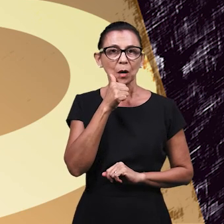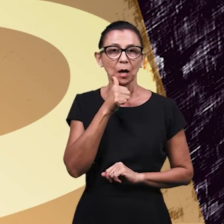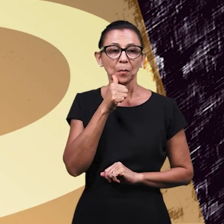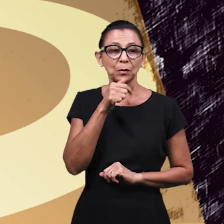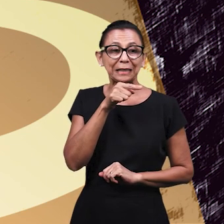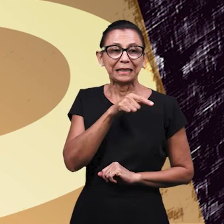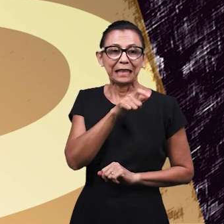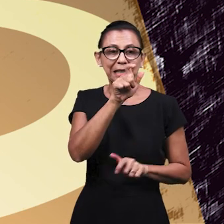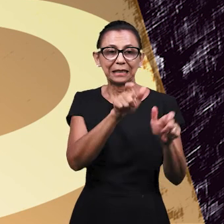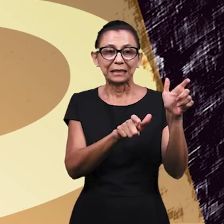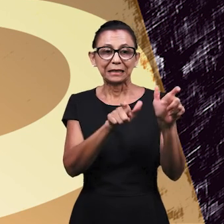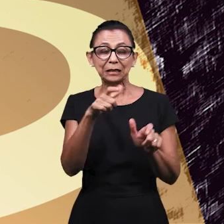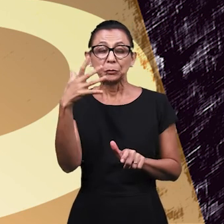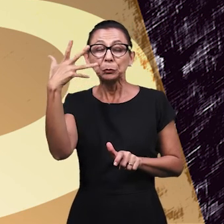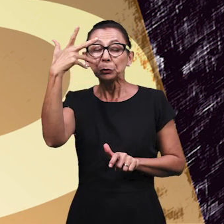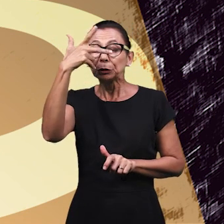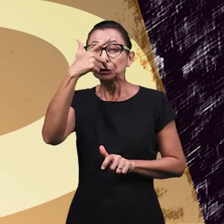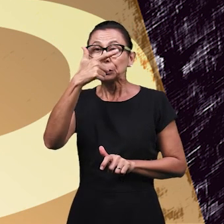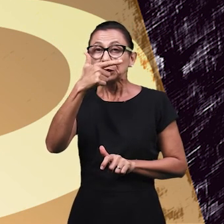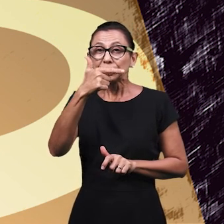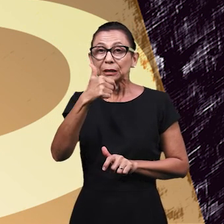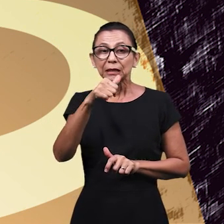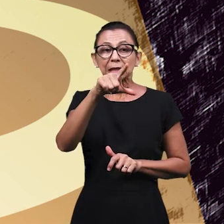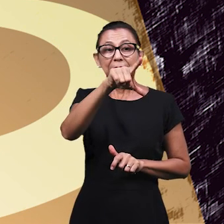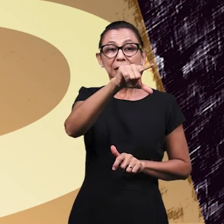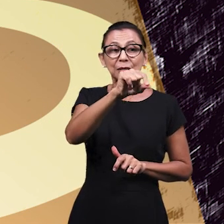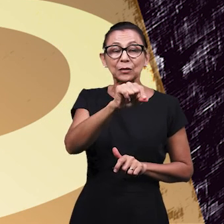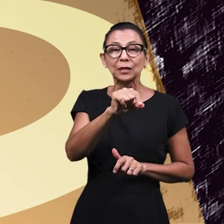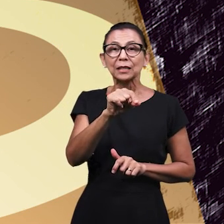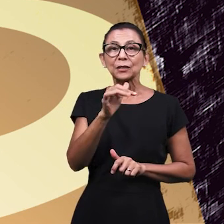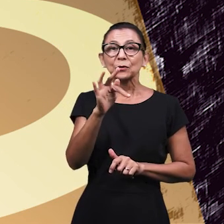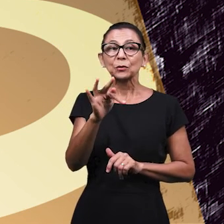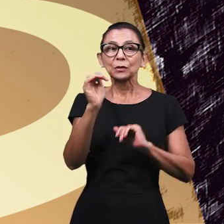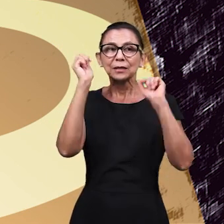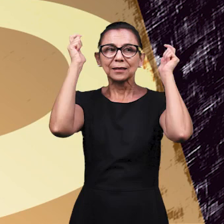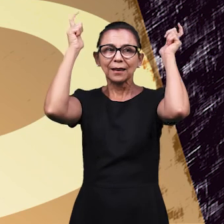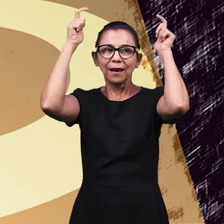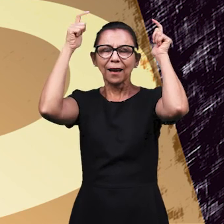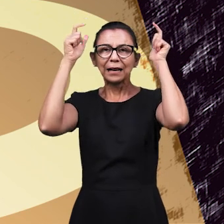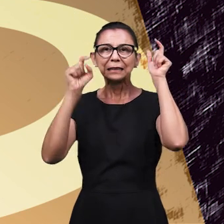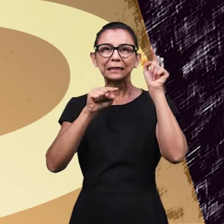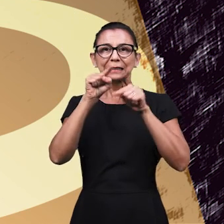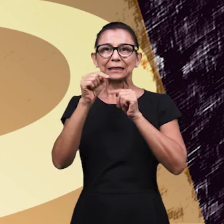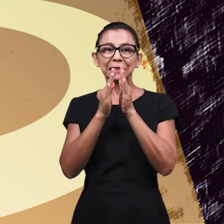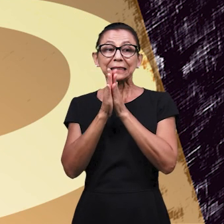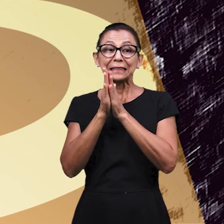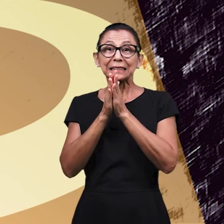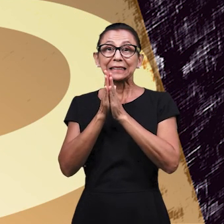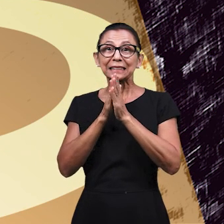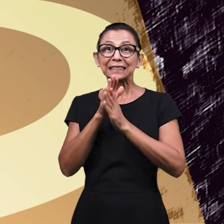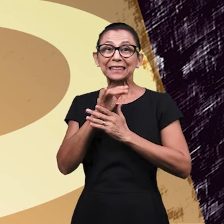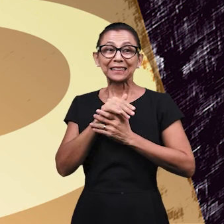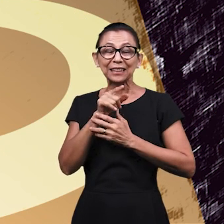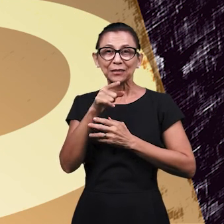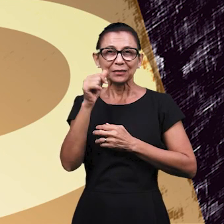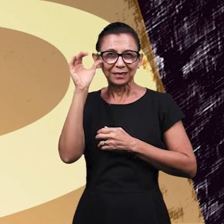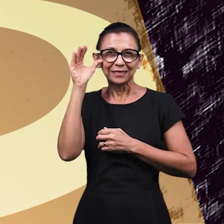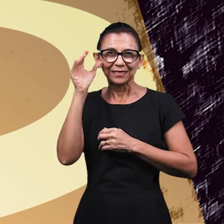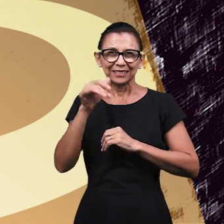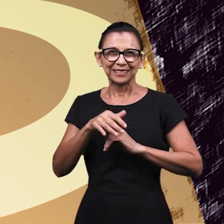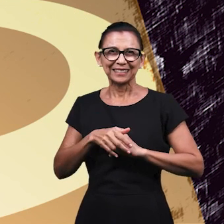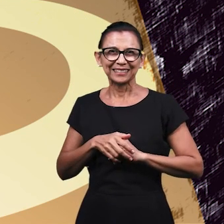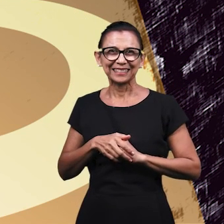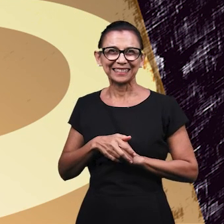rainha. Quem será a moça mais bela e pura do reino? Eu já fiquei curiosa para saber quem será. E